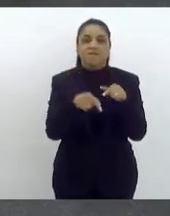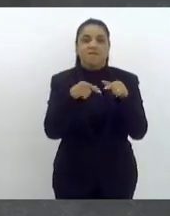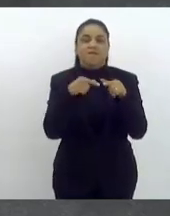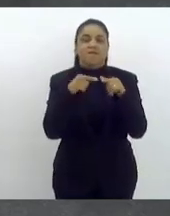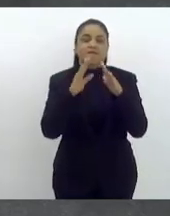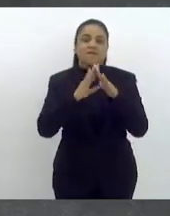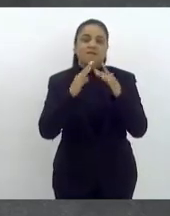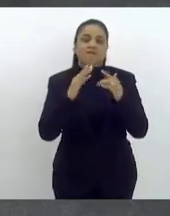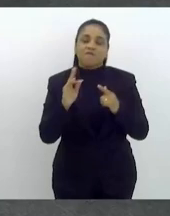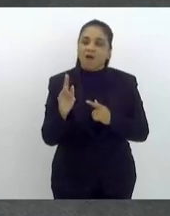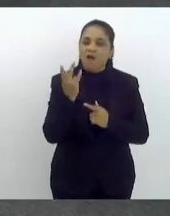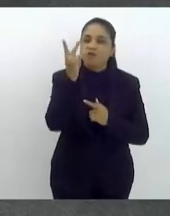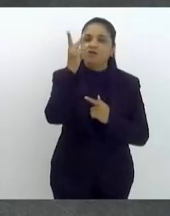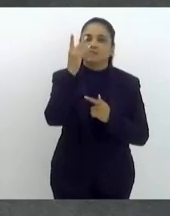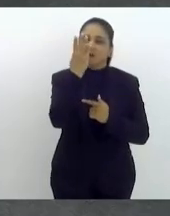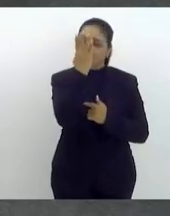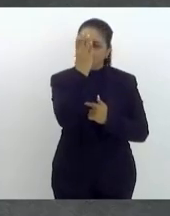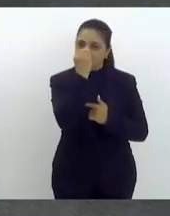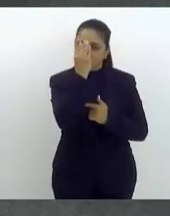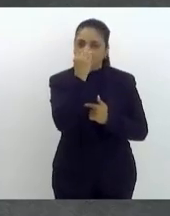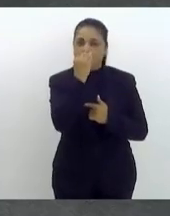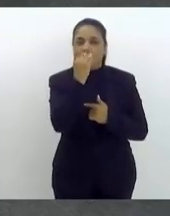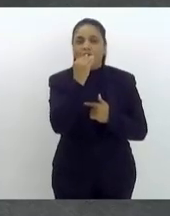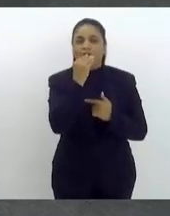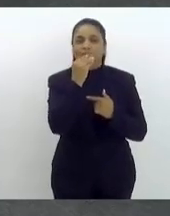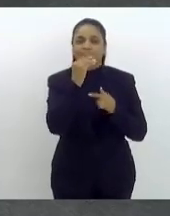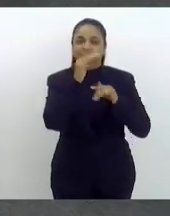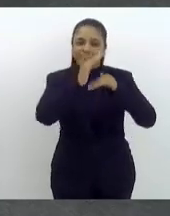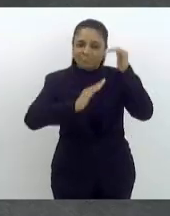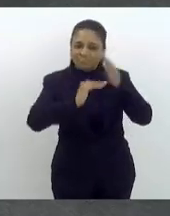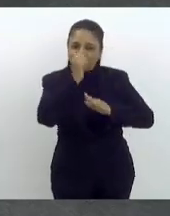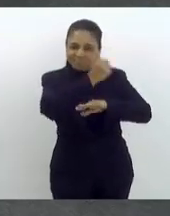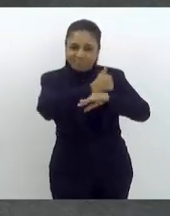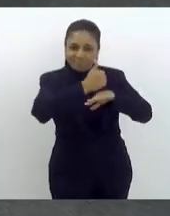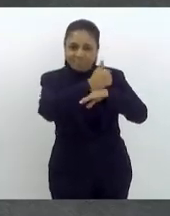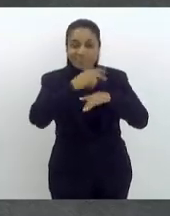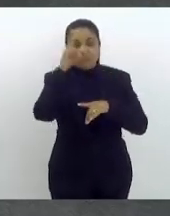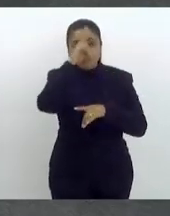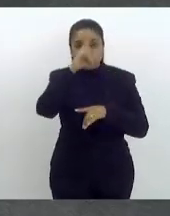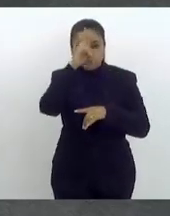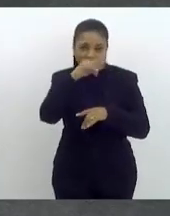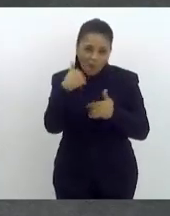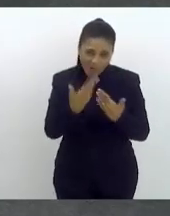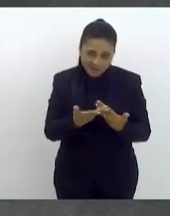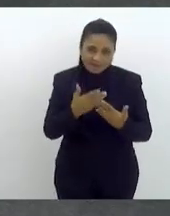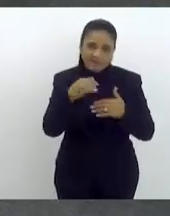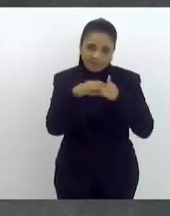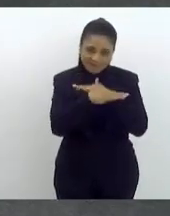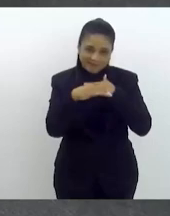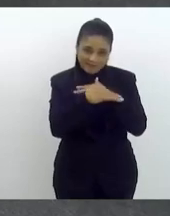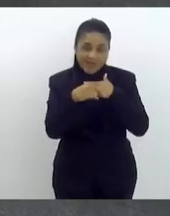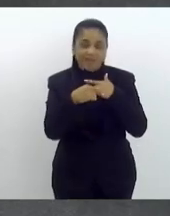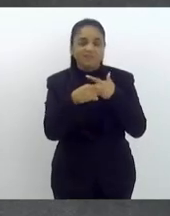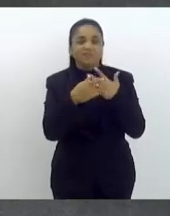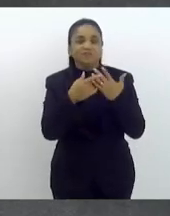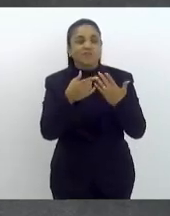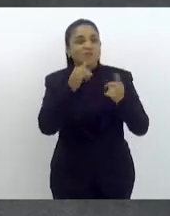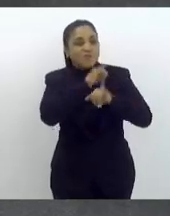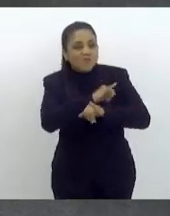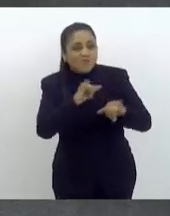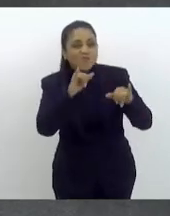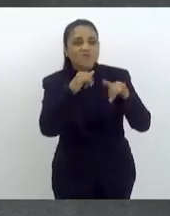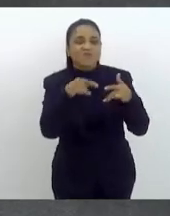Fluminense e queria mais uma vez quer dizer aqui tive oportunidade de dizer em outras outros momentos o quão Rio de Janeiro